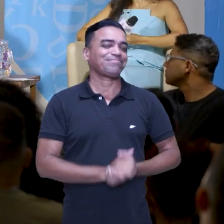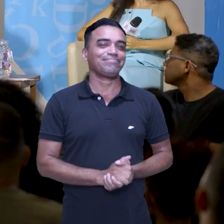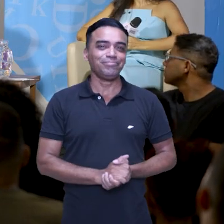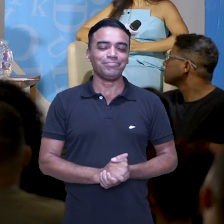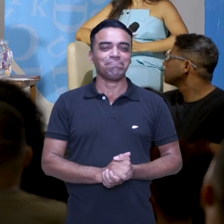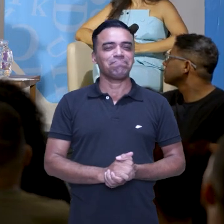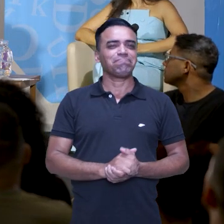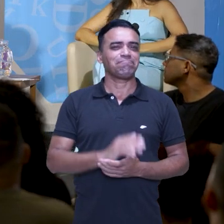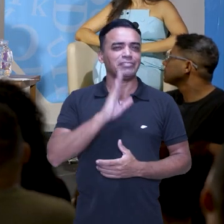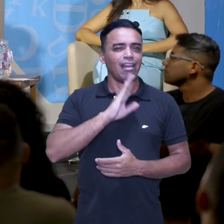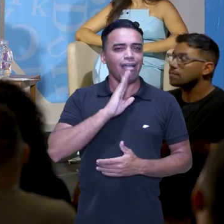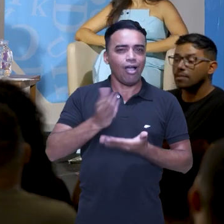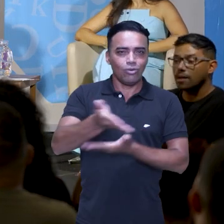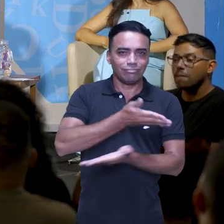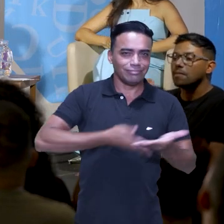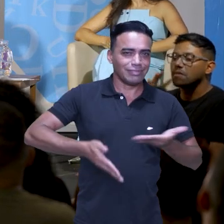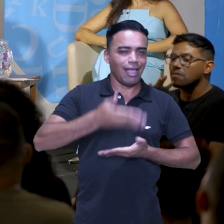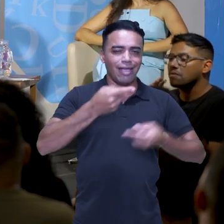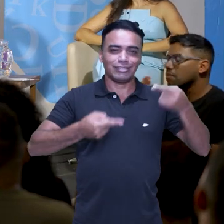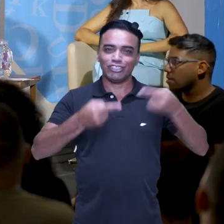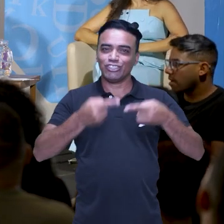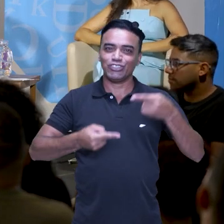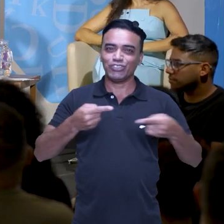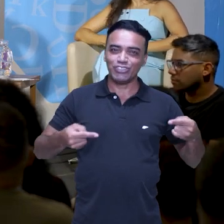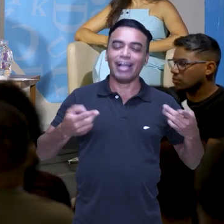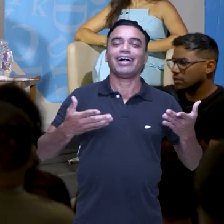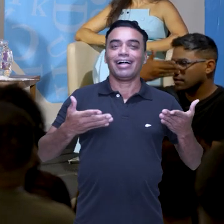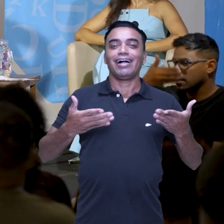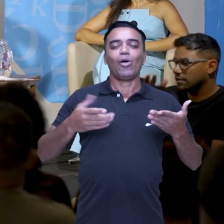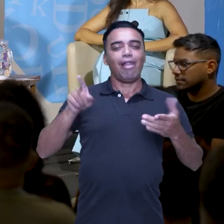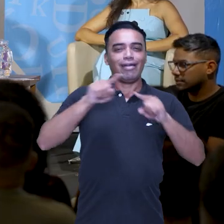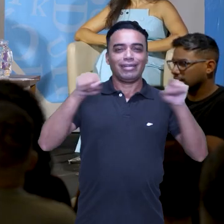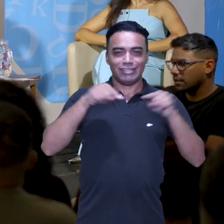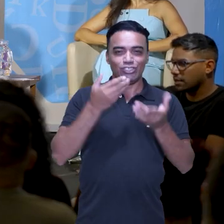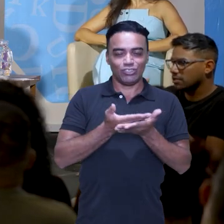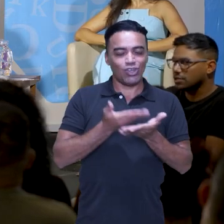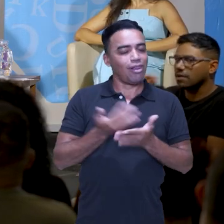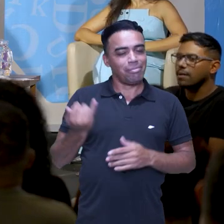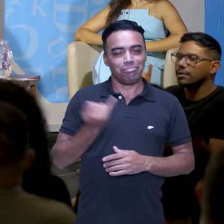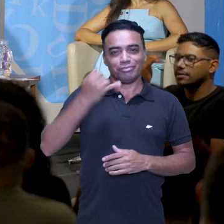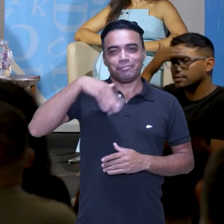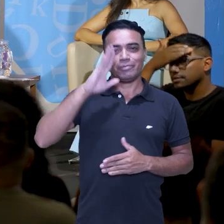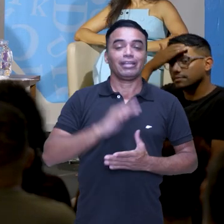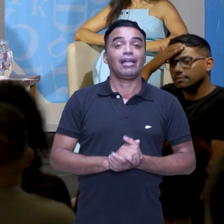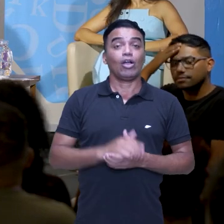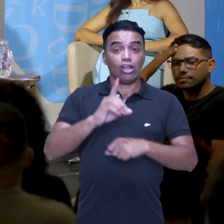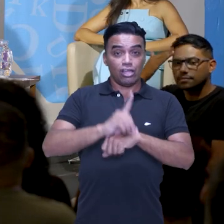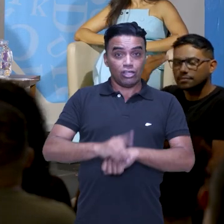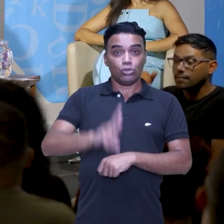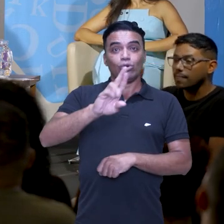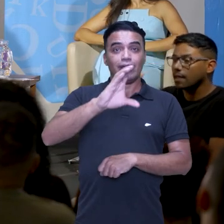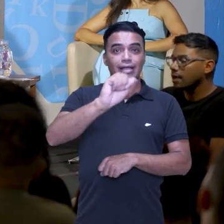Muito bacana, né? Essa contribuição dessa discussão do Muros Invisíveis em sala de aula é muito importante, né? Eu queria que a doutora